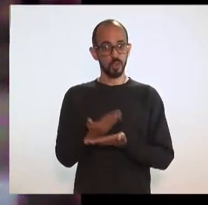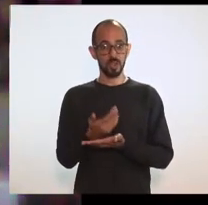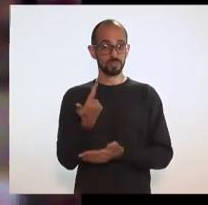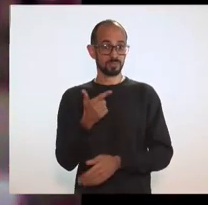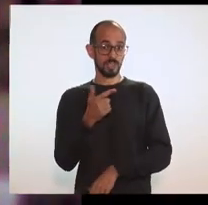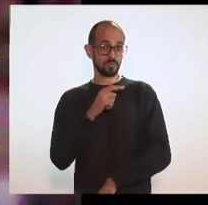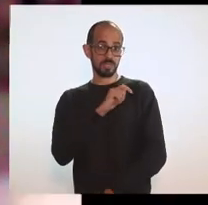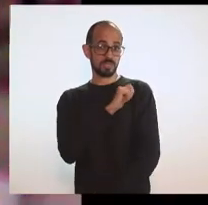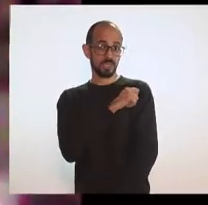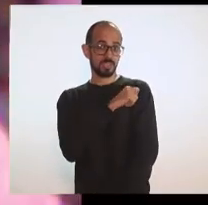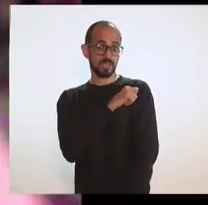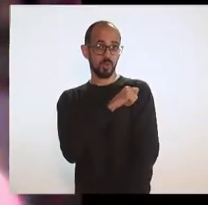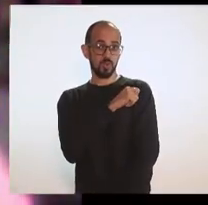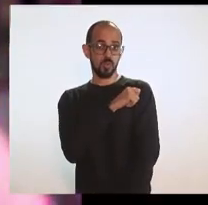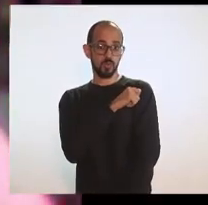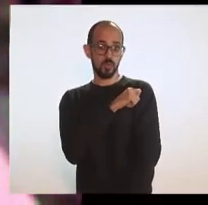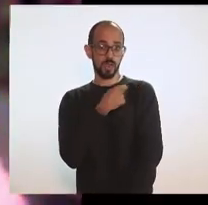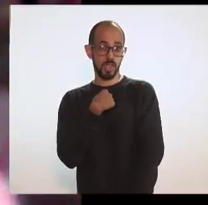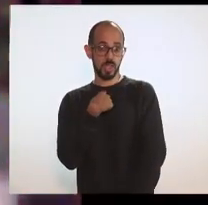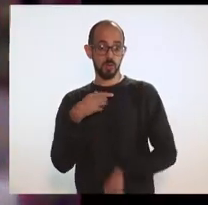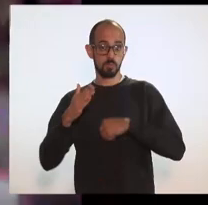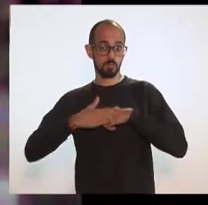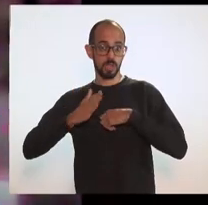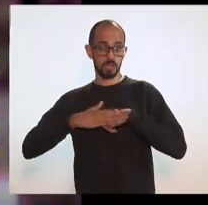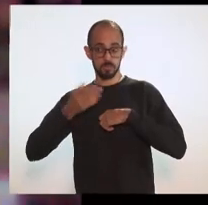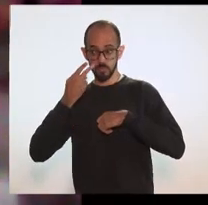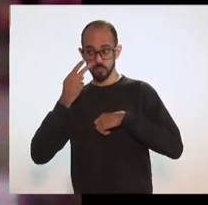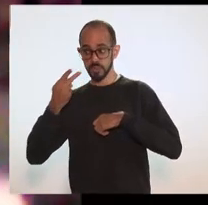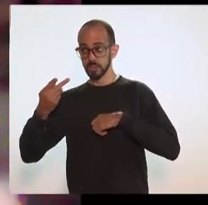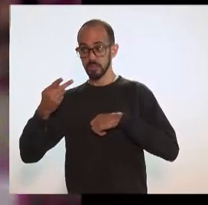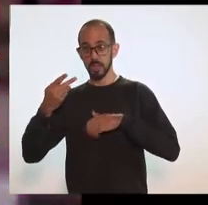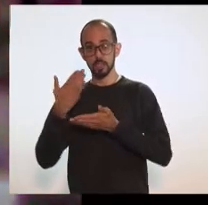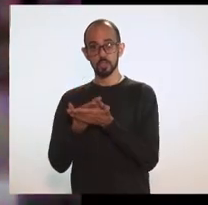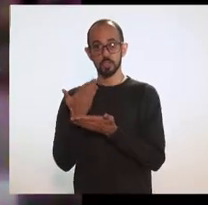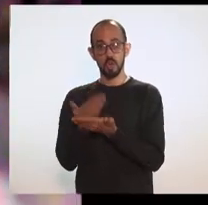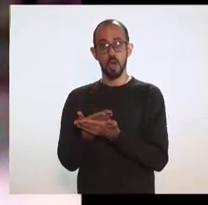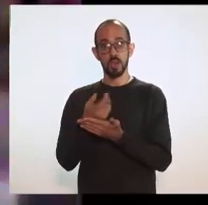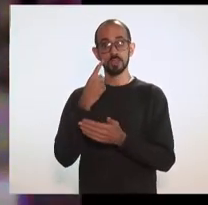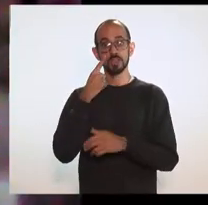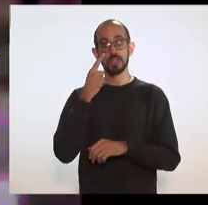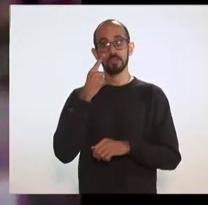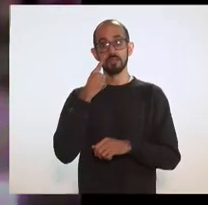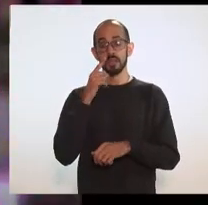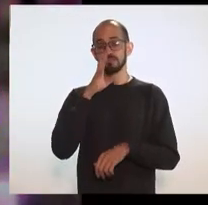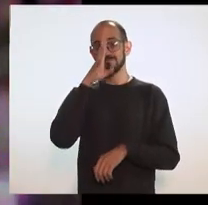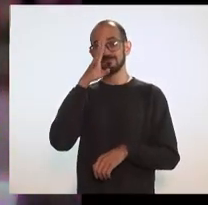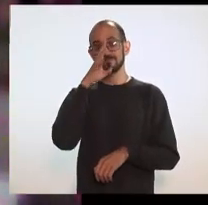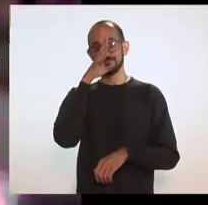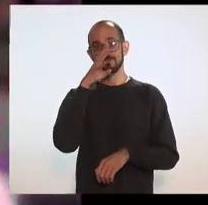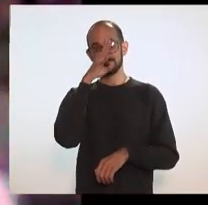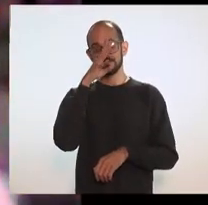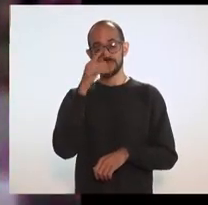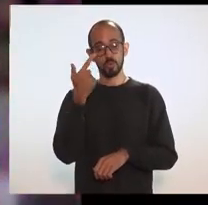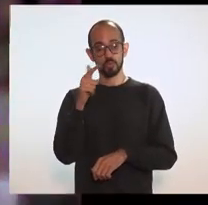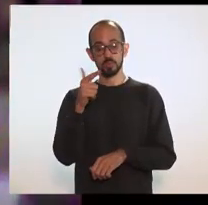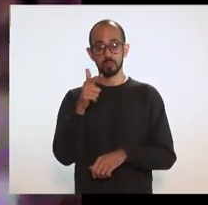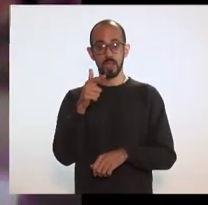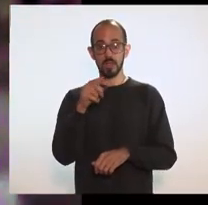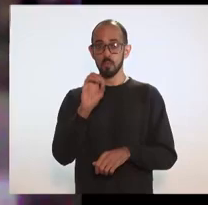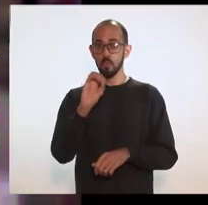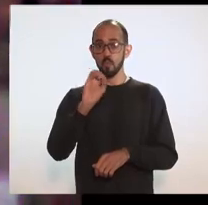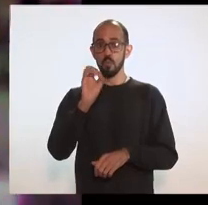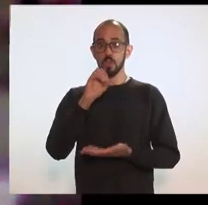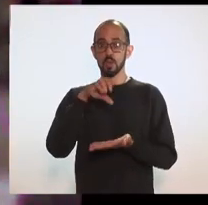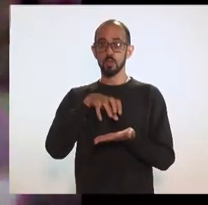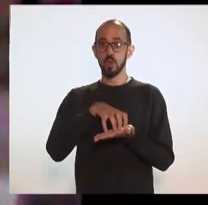fiscalizado o comecei a visitar escolas e fiscalizar o que a gente está vendo e não tem um órgão Estadual